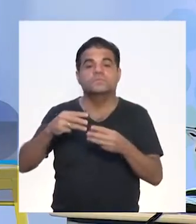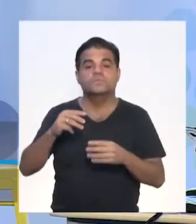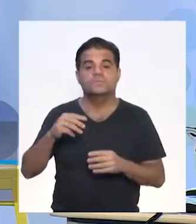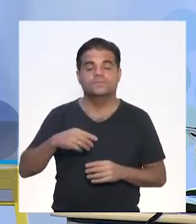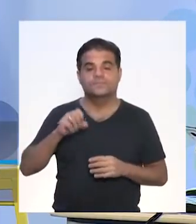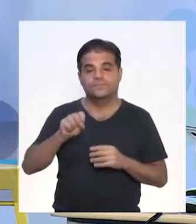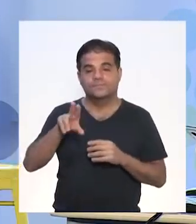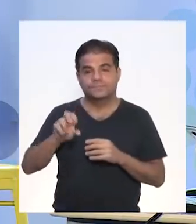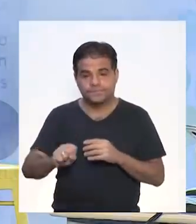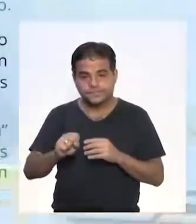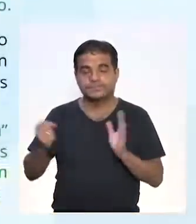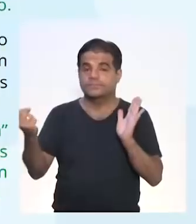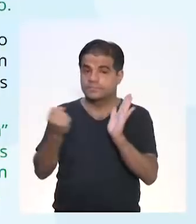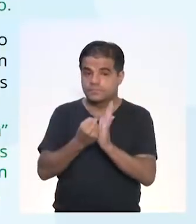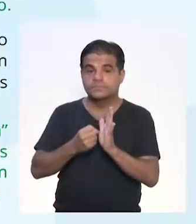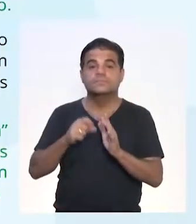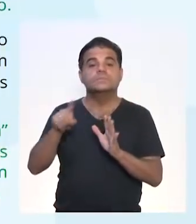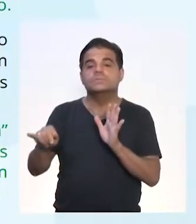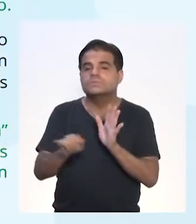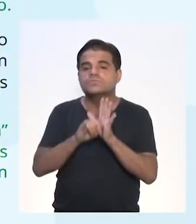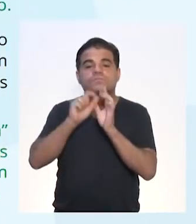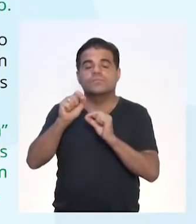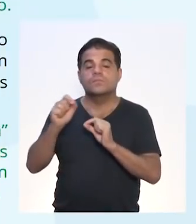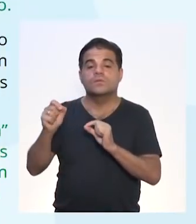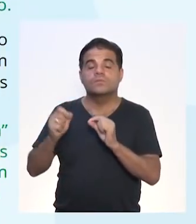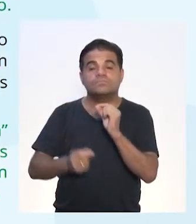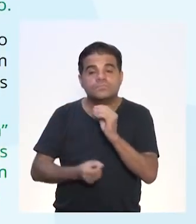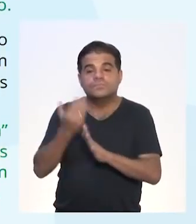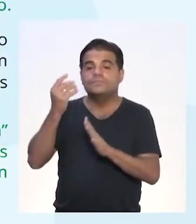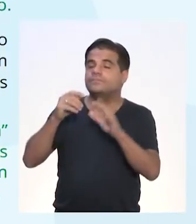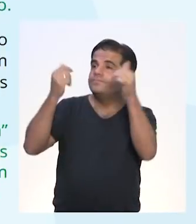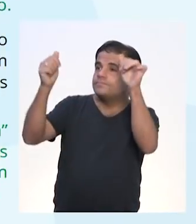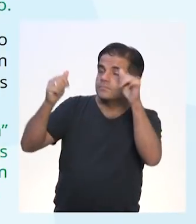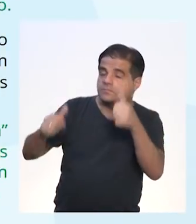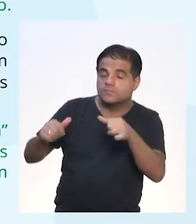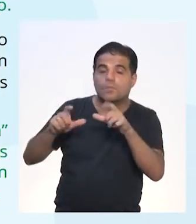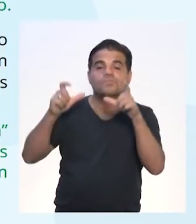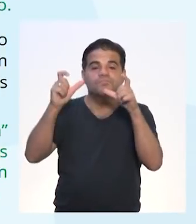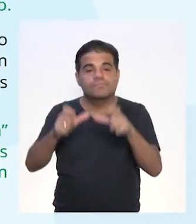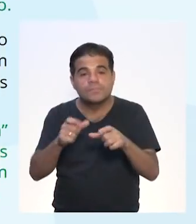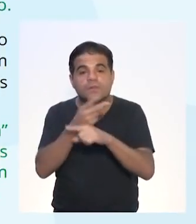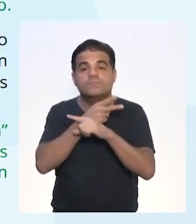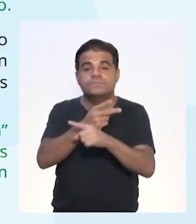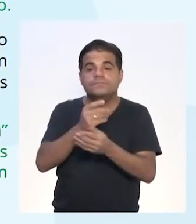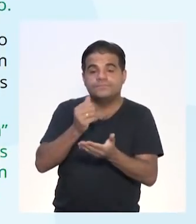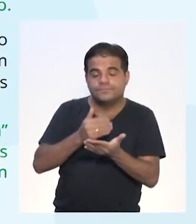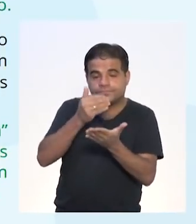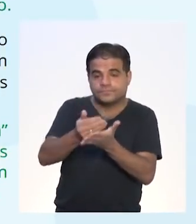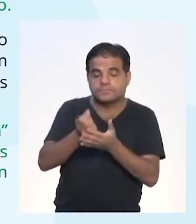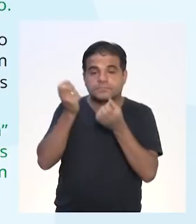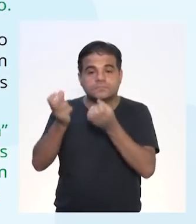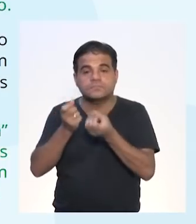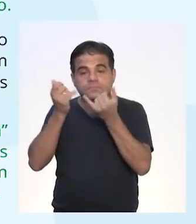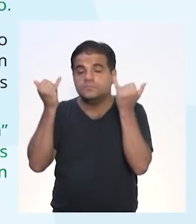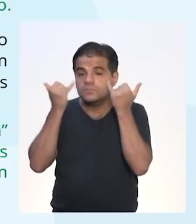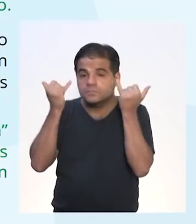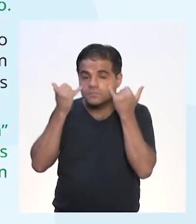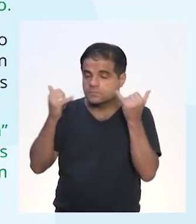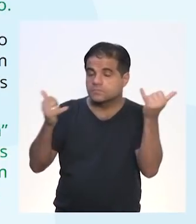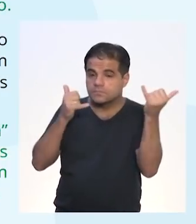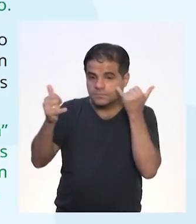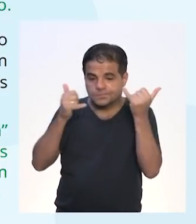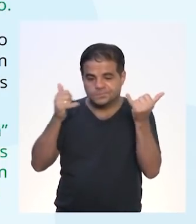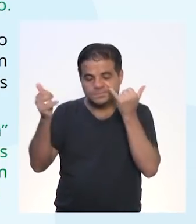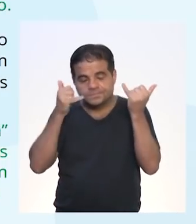Saúde do Governo do Brasil, identificam quem produziu o cartaz e, se necessário, onde procurar mais informações, como vocês colocaram, telefones,